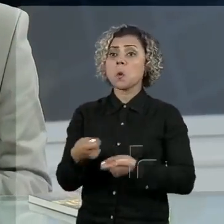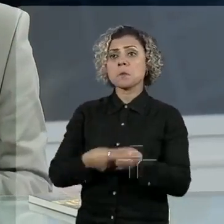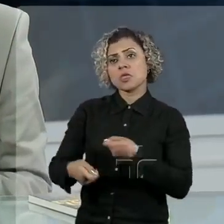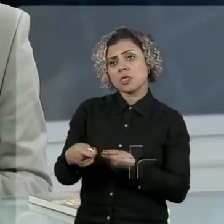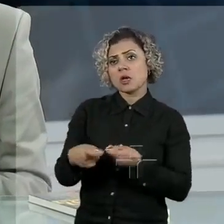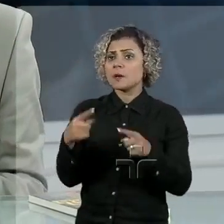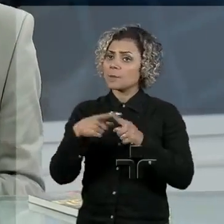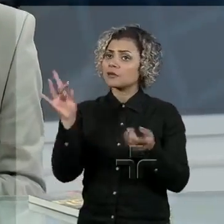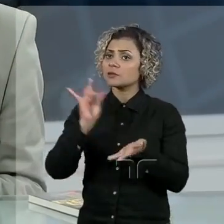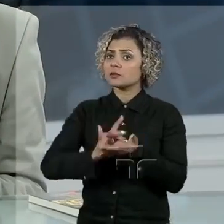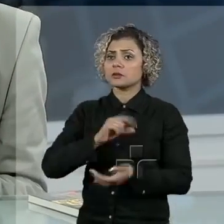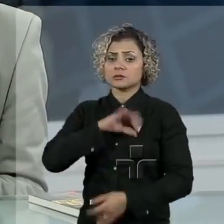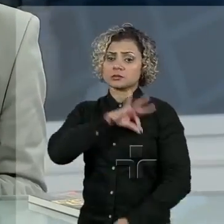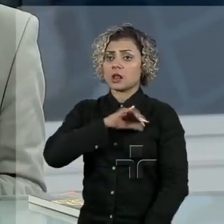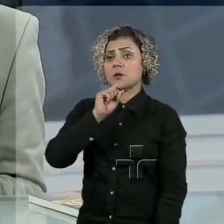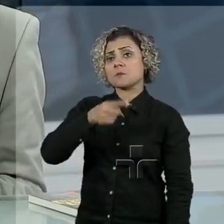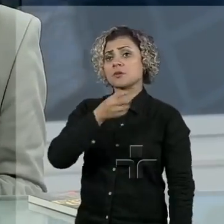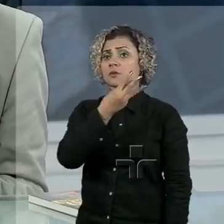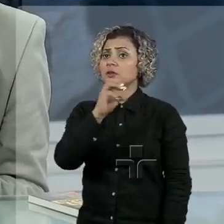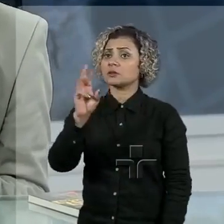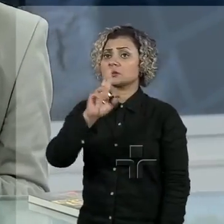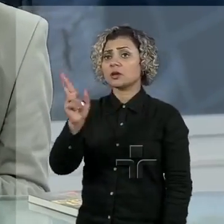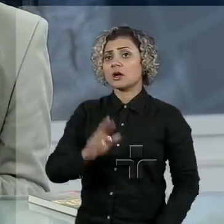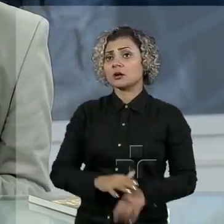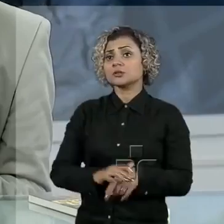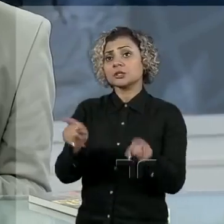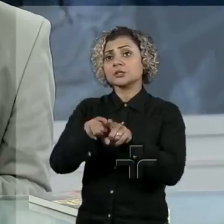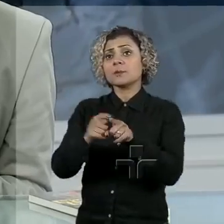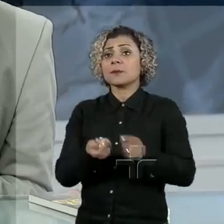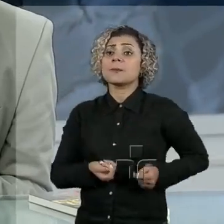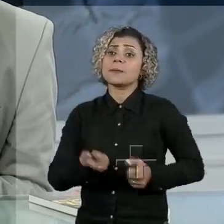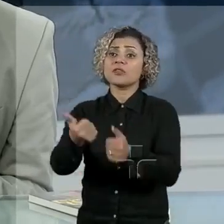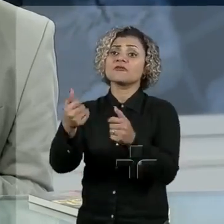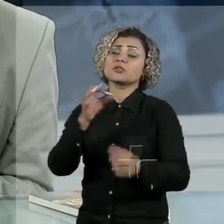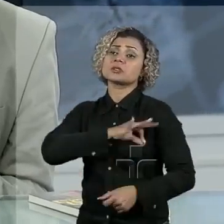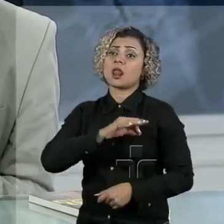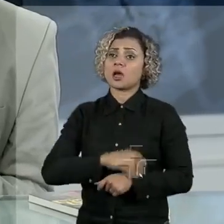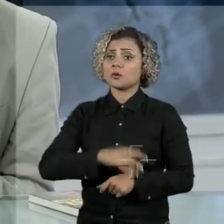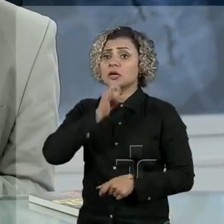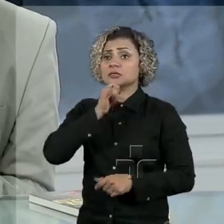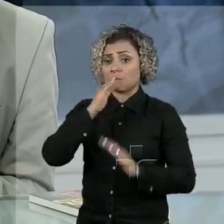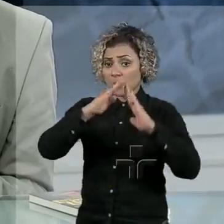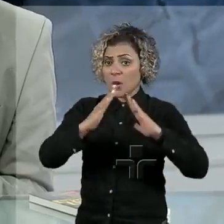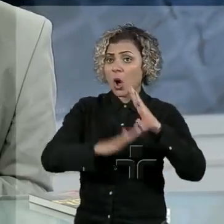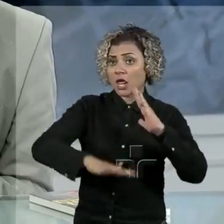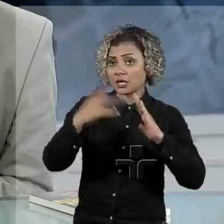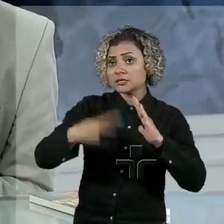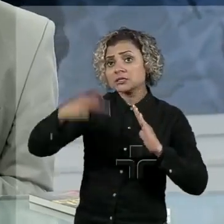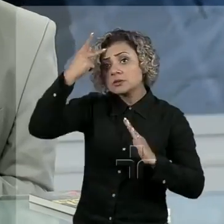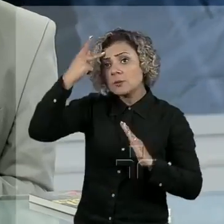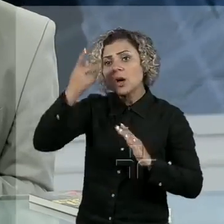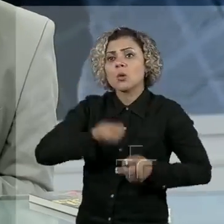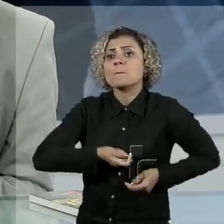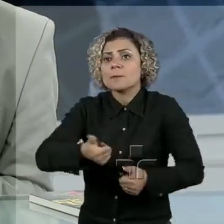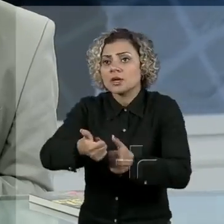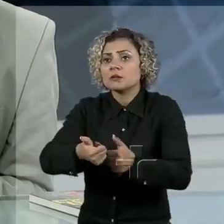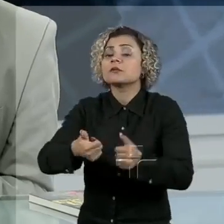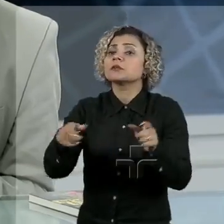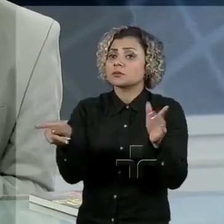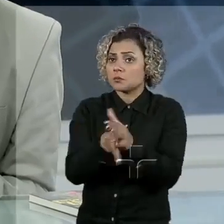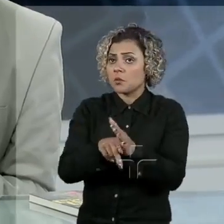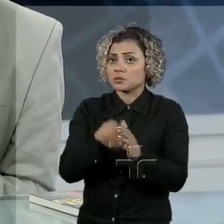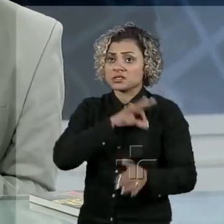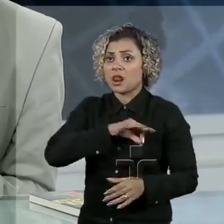quem recebe até R$ 1.300, inclusive do abono salarial. Quem mora em São Paulo não receberá mais abono